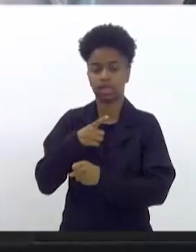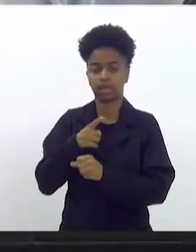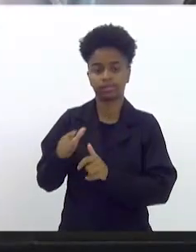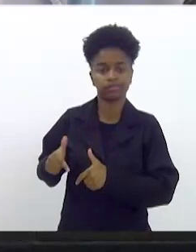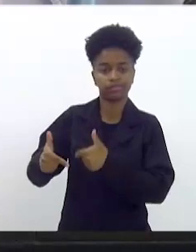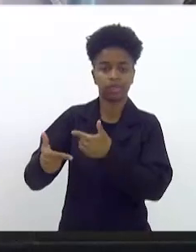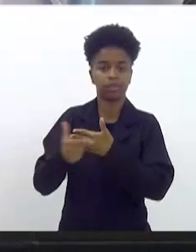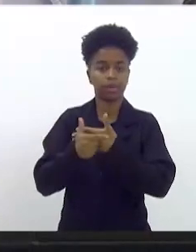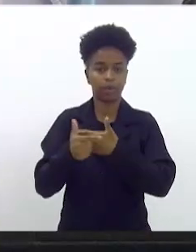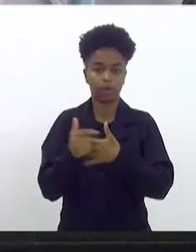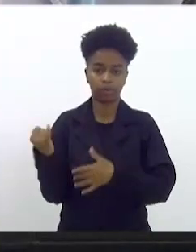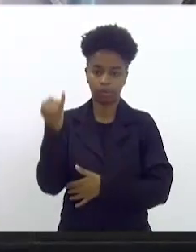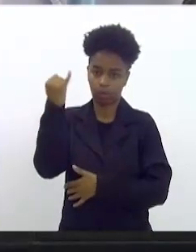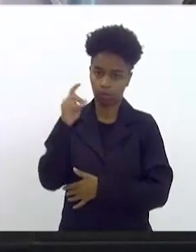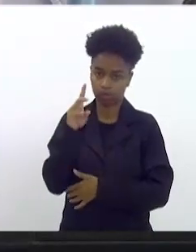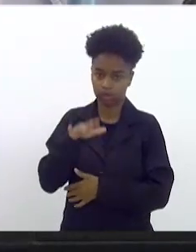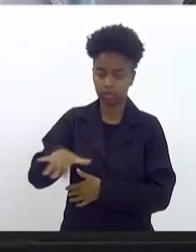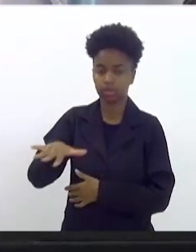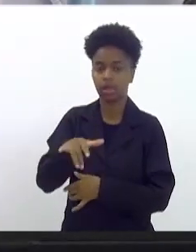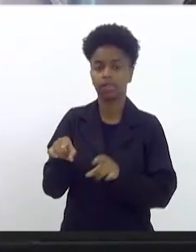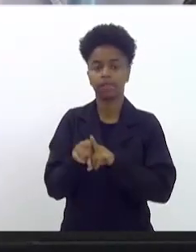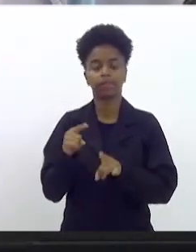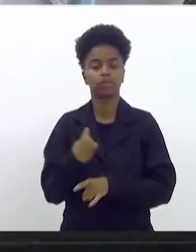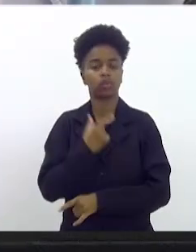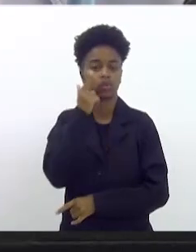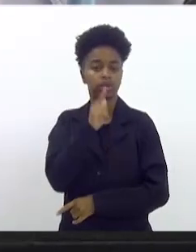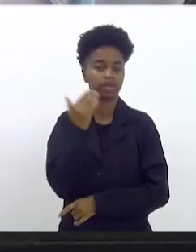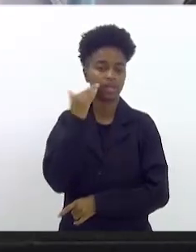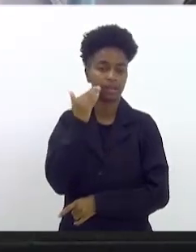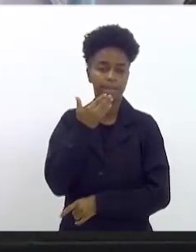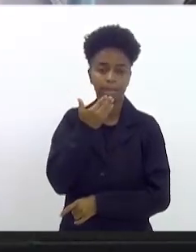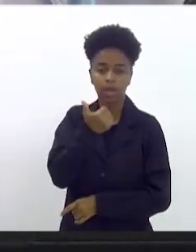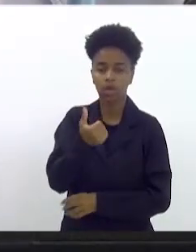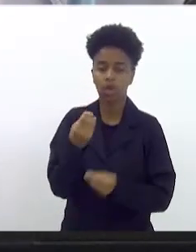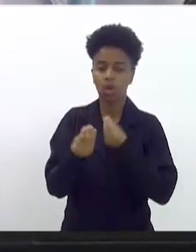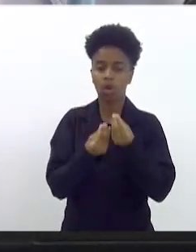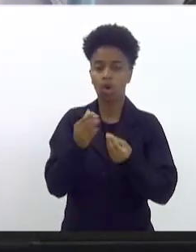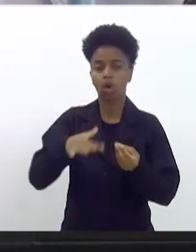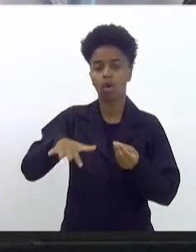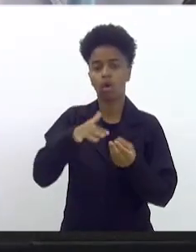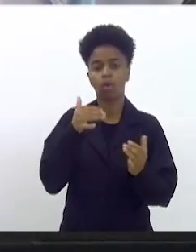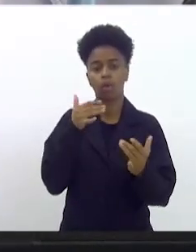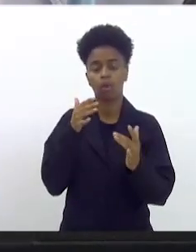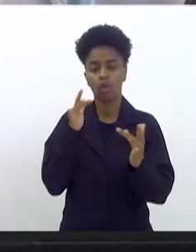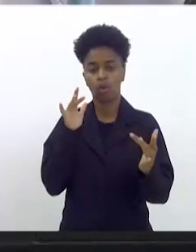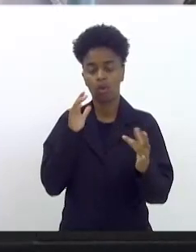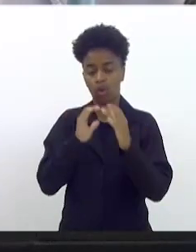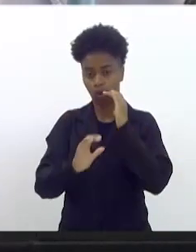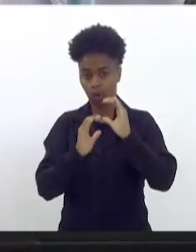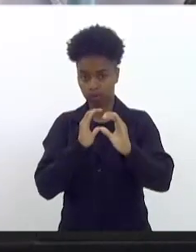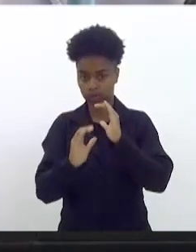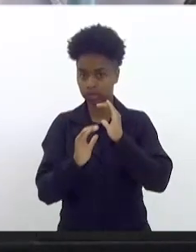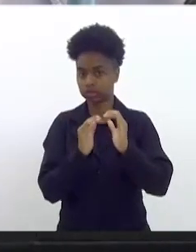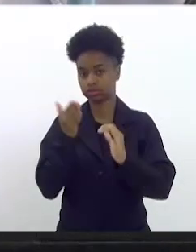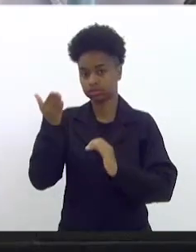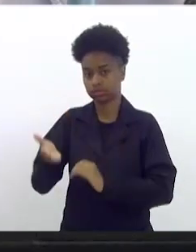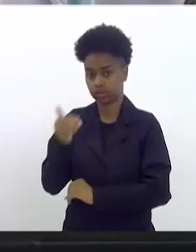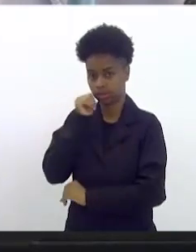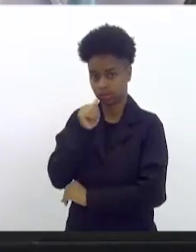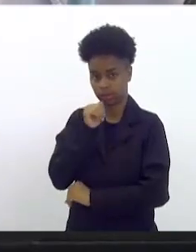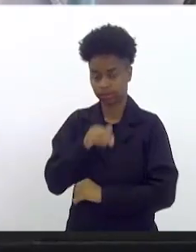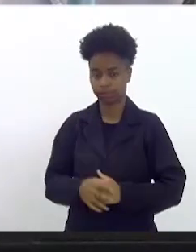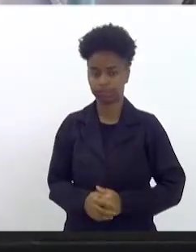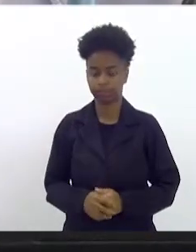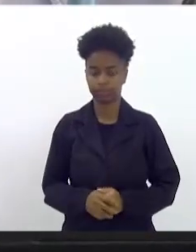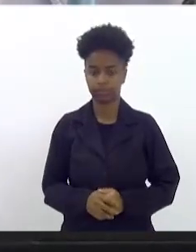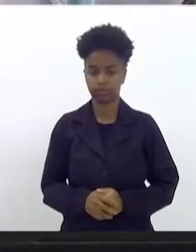vai poder também entender um pouco melhor qual é esse canal de comunicação com uma mulher vítima de violência. Em